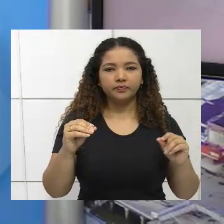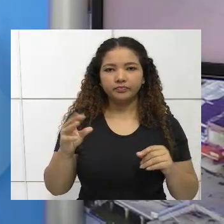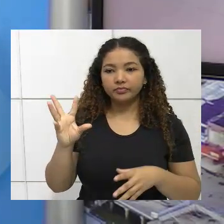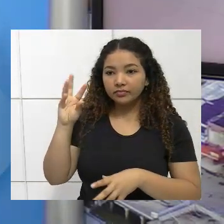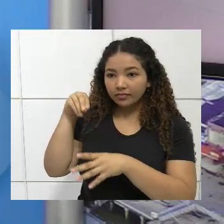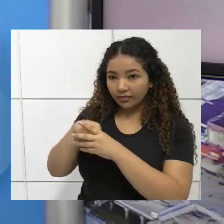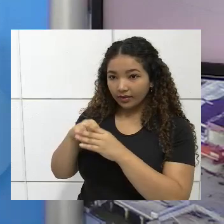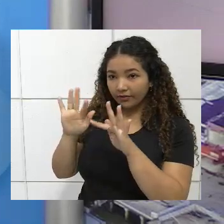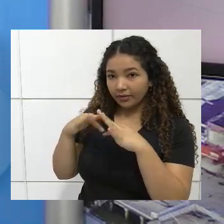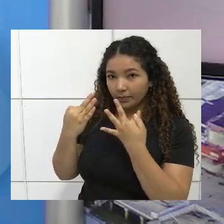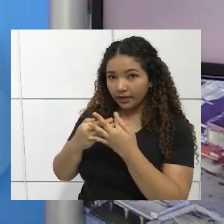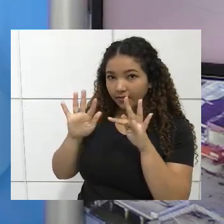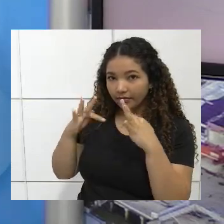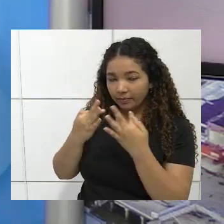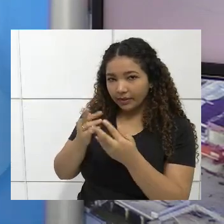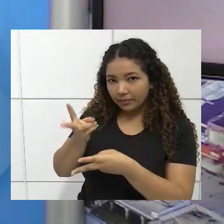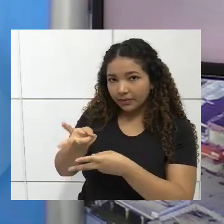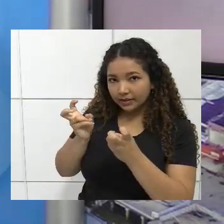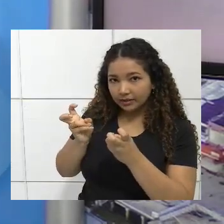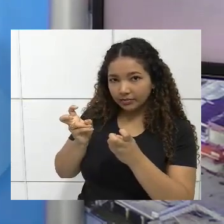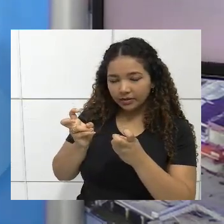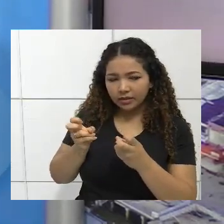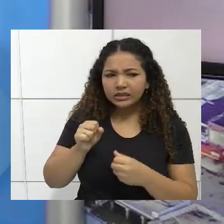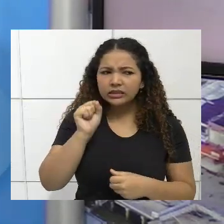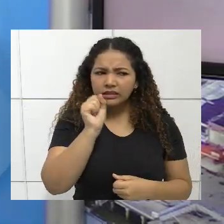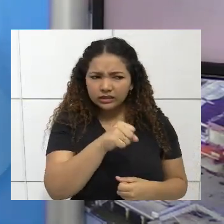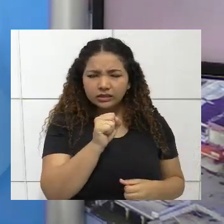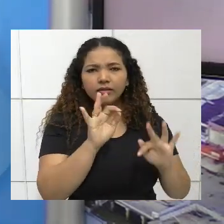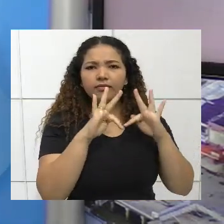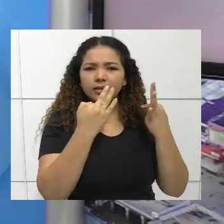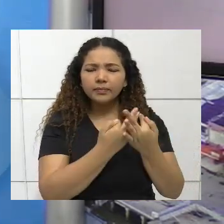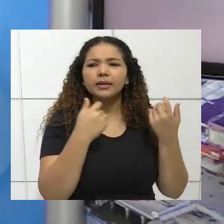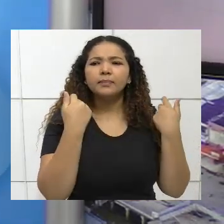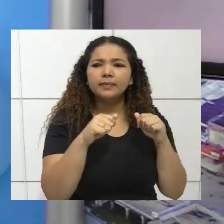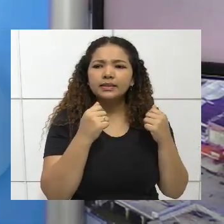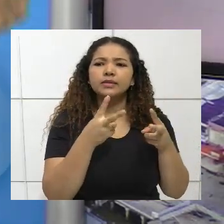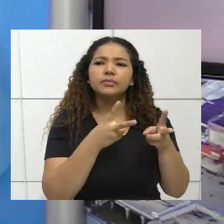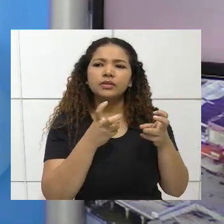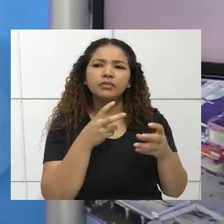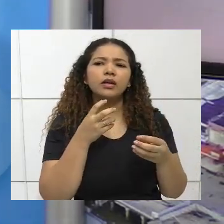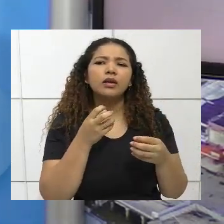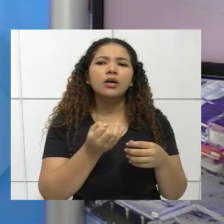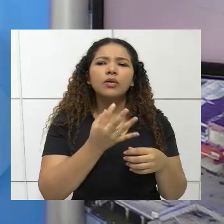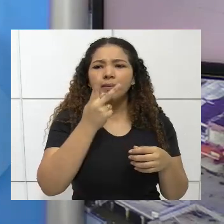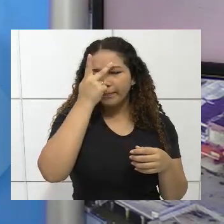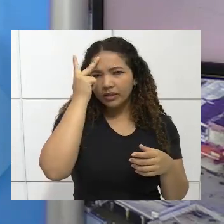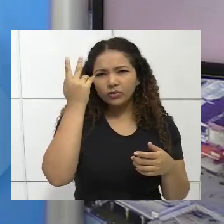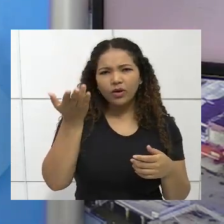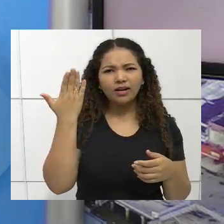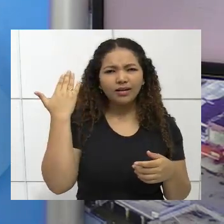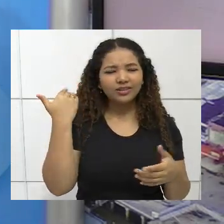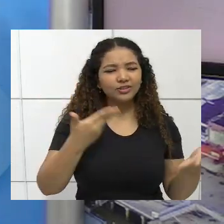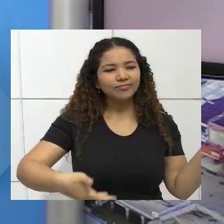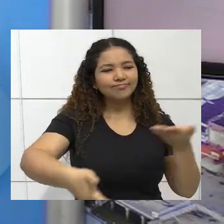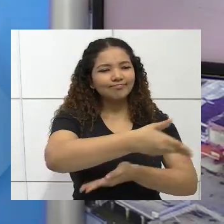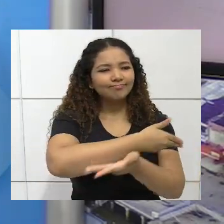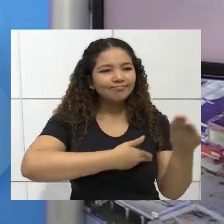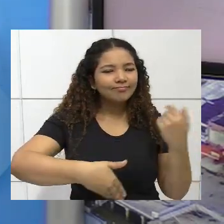já identificar? Dá sim. Fique observando o quanto que essa pessoa que antes era uma pessoa que interagia,